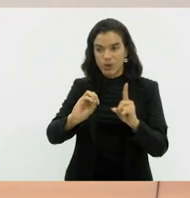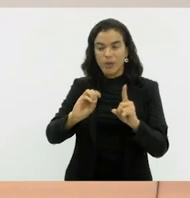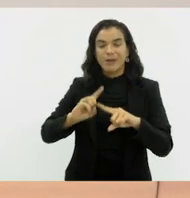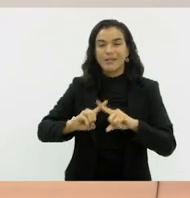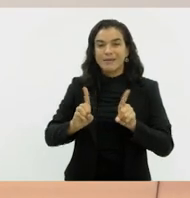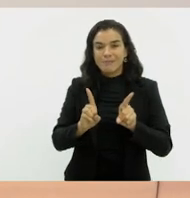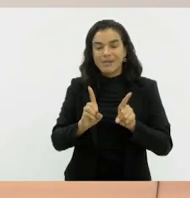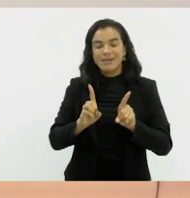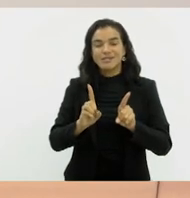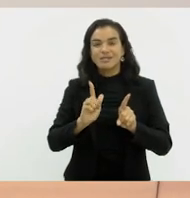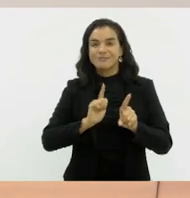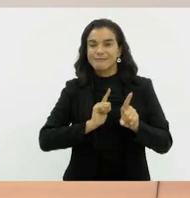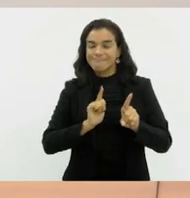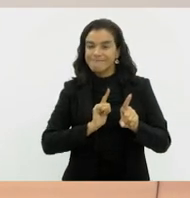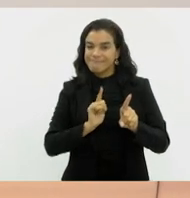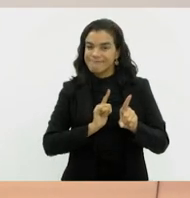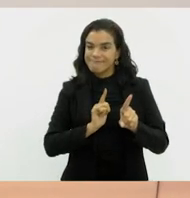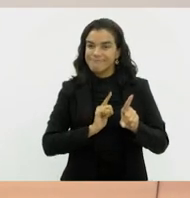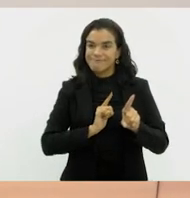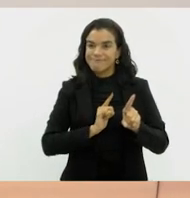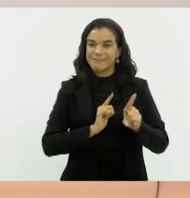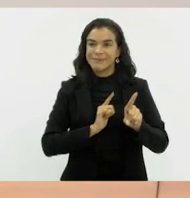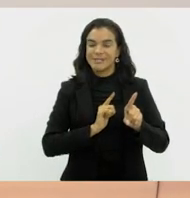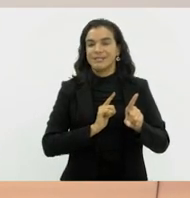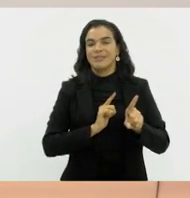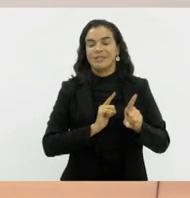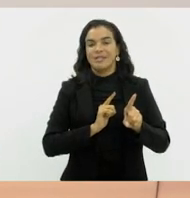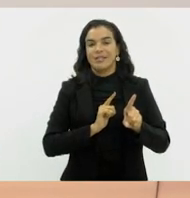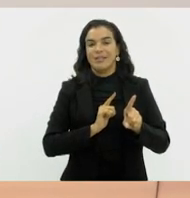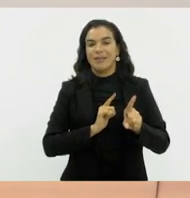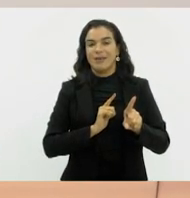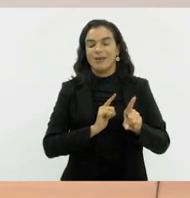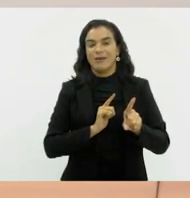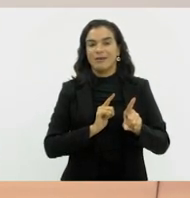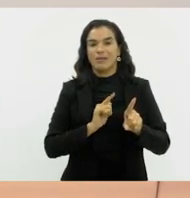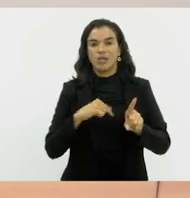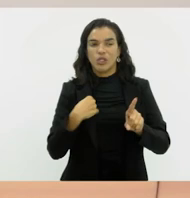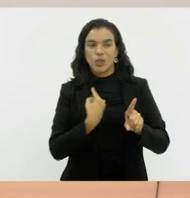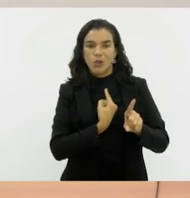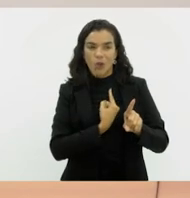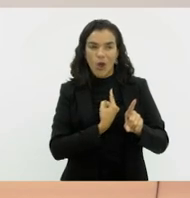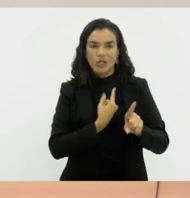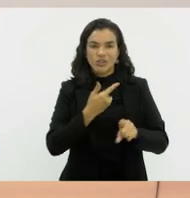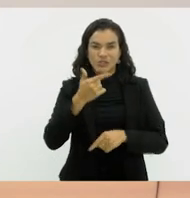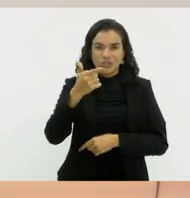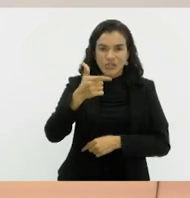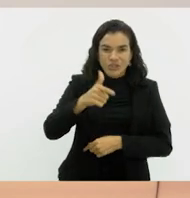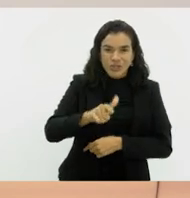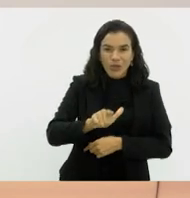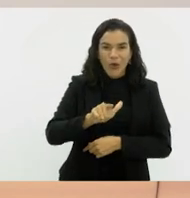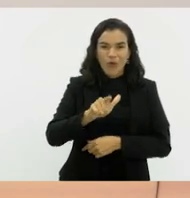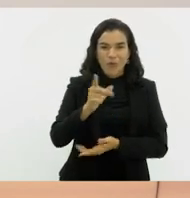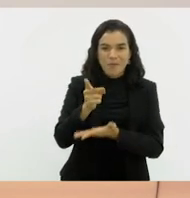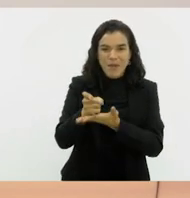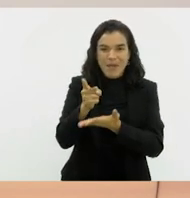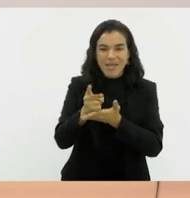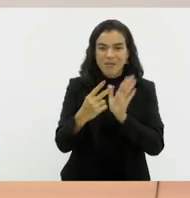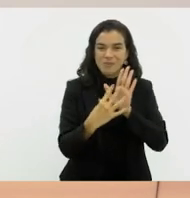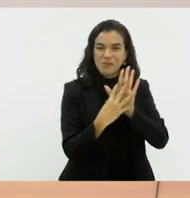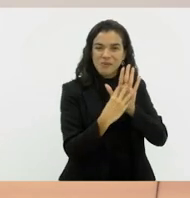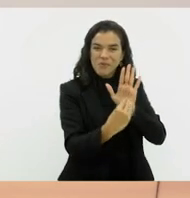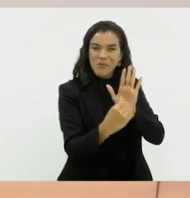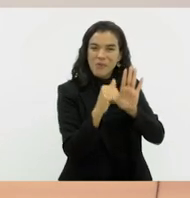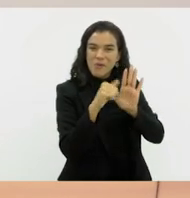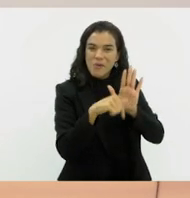mas havia aí uma sinalização de nós repetirmos no Estado a modelagem